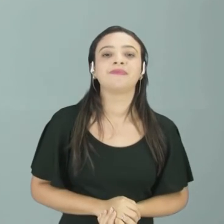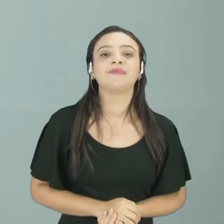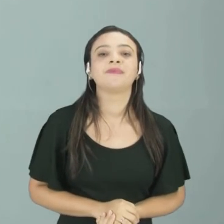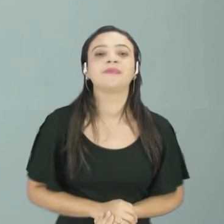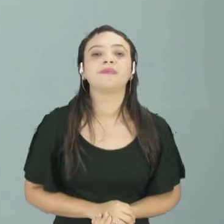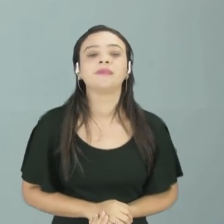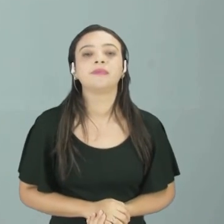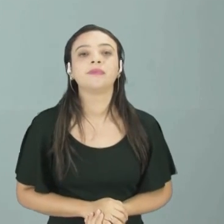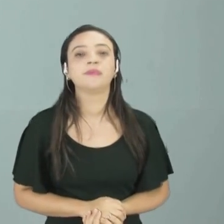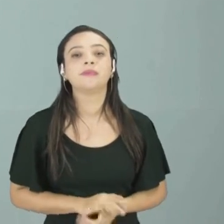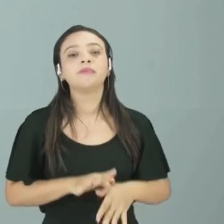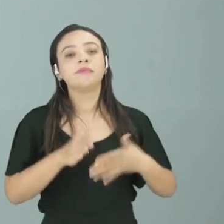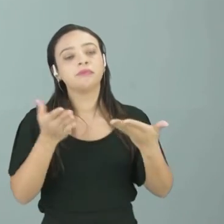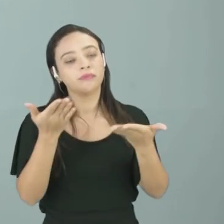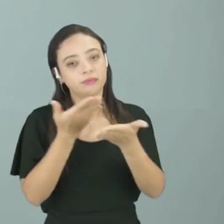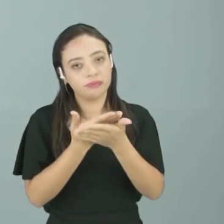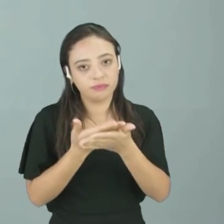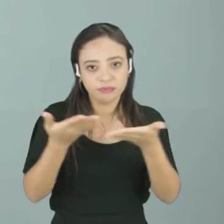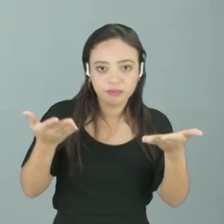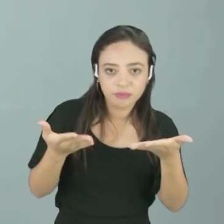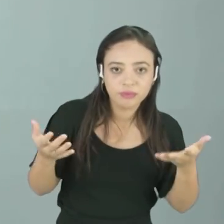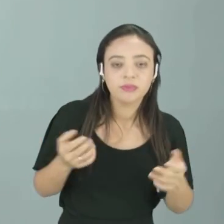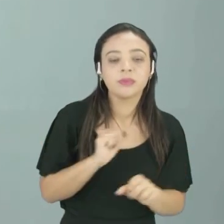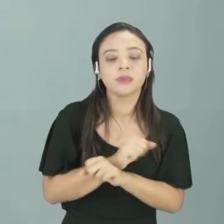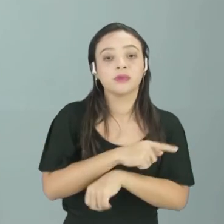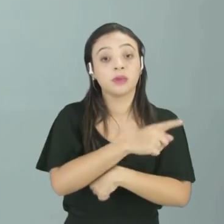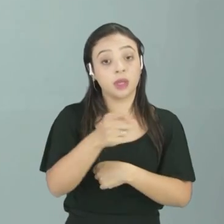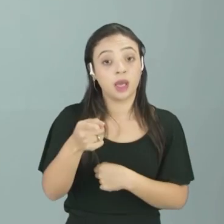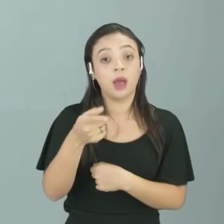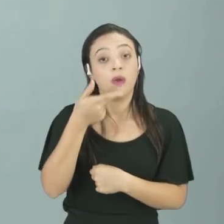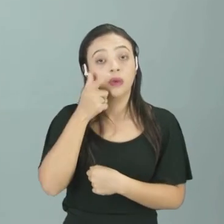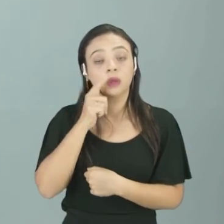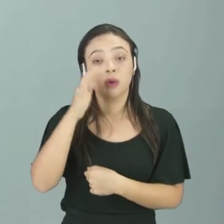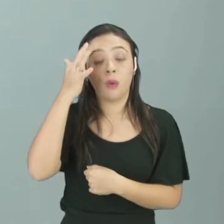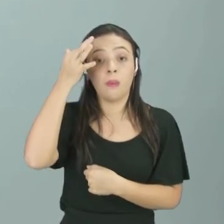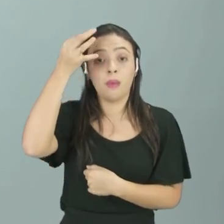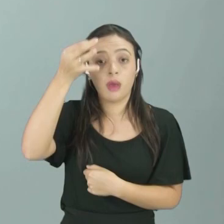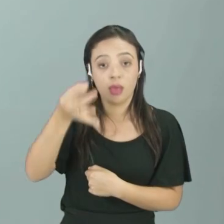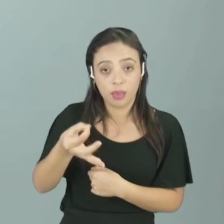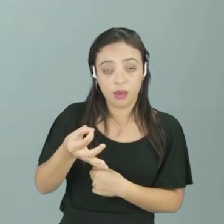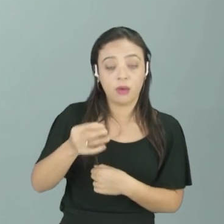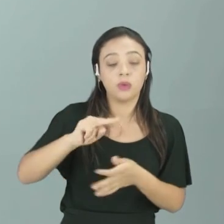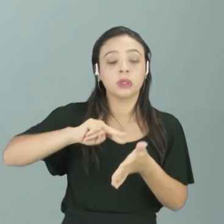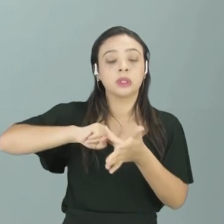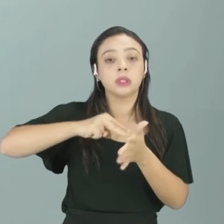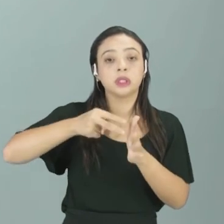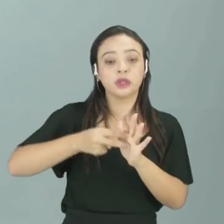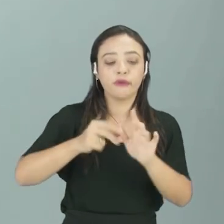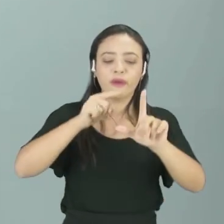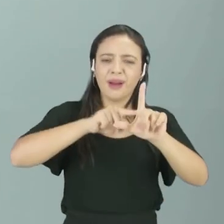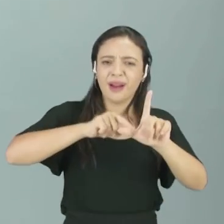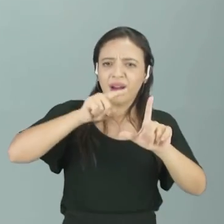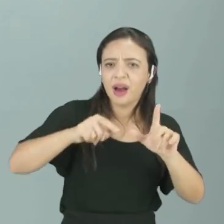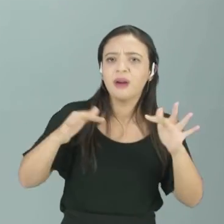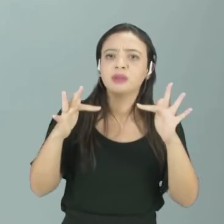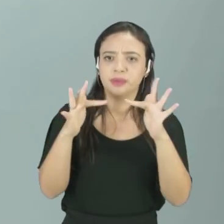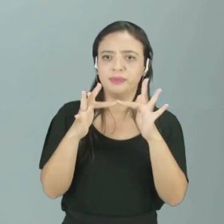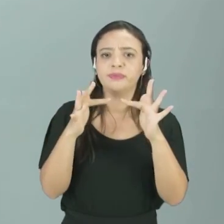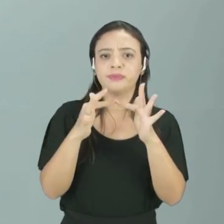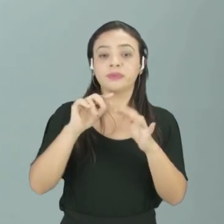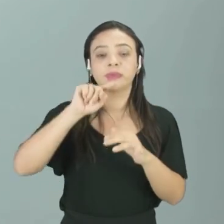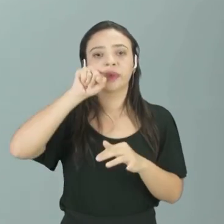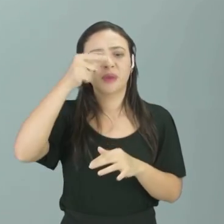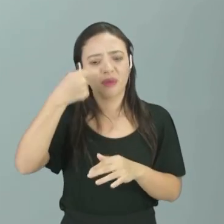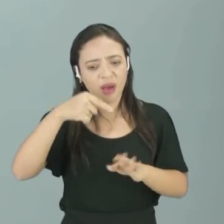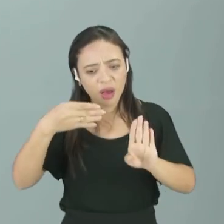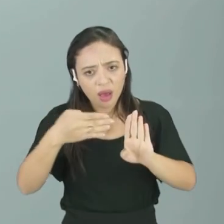essa foi a nossa aula de hoje. Espero que você tenha compreendido a ideia do conceito né, a ideia de gráfico de função. Depois vai